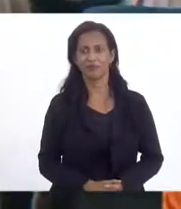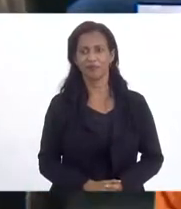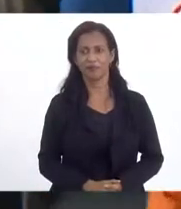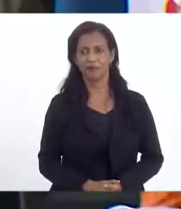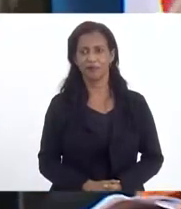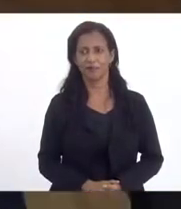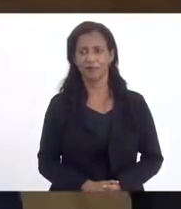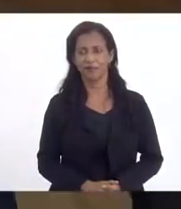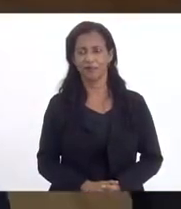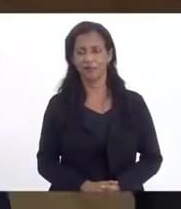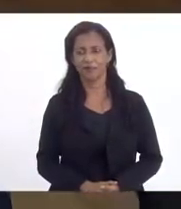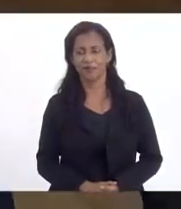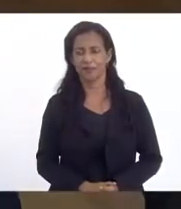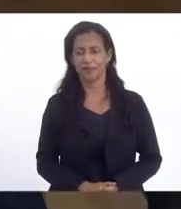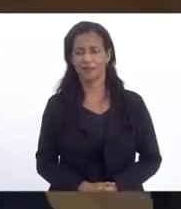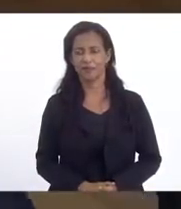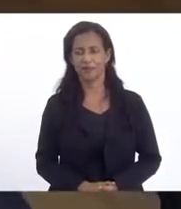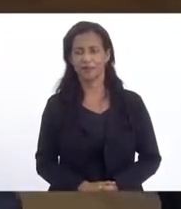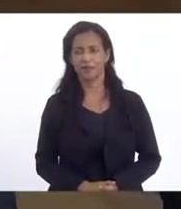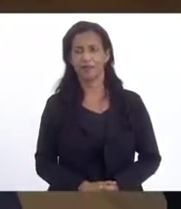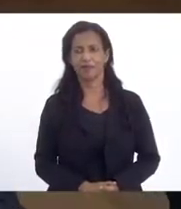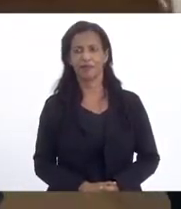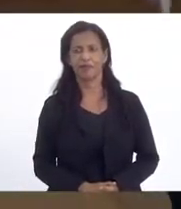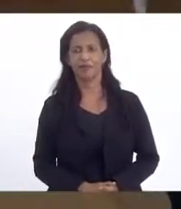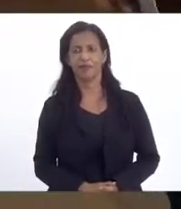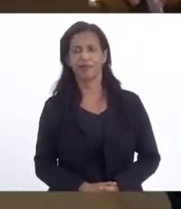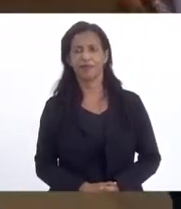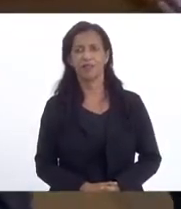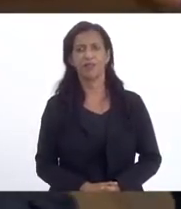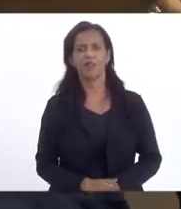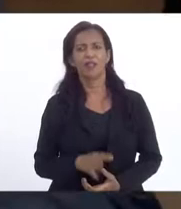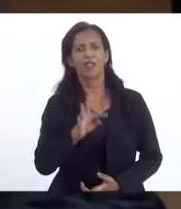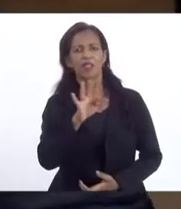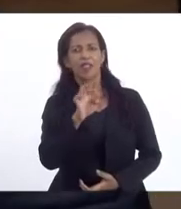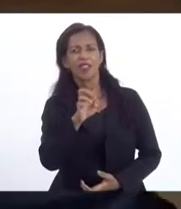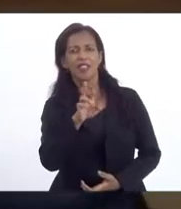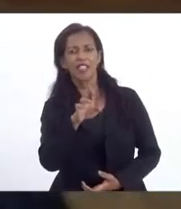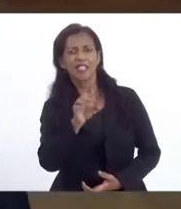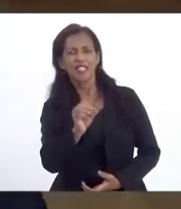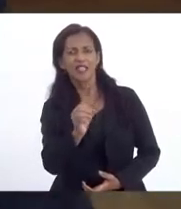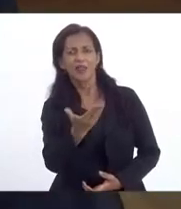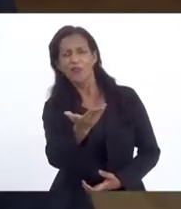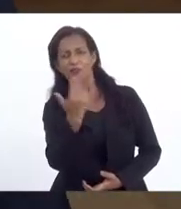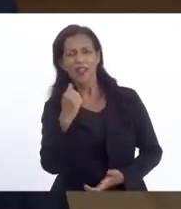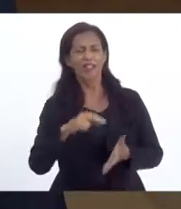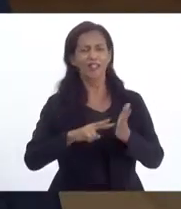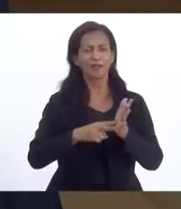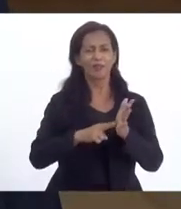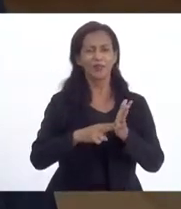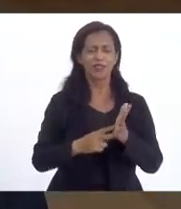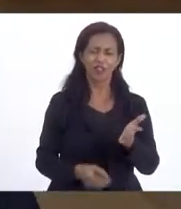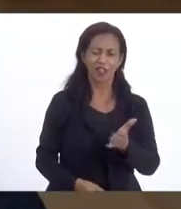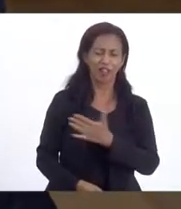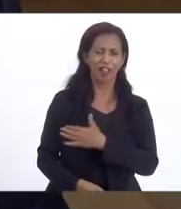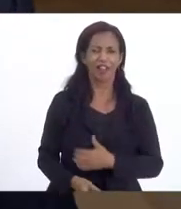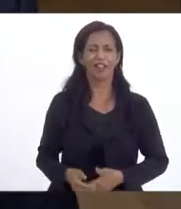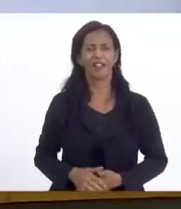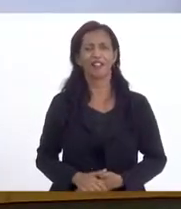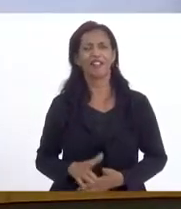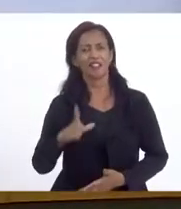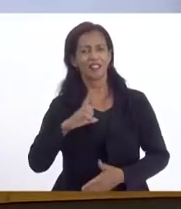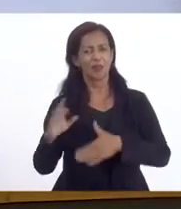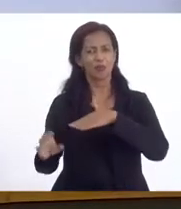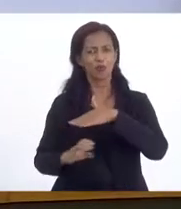E fico... Teseu, vem para cá também, representando aqui o sindicato. Temos os